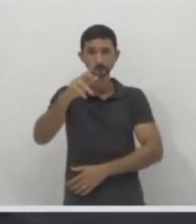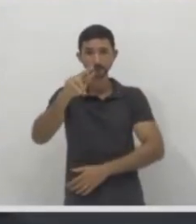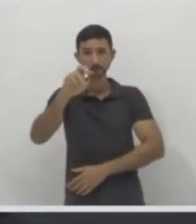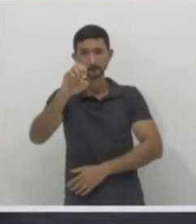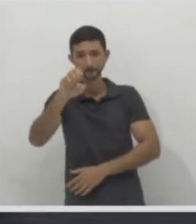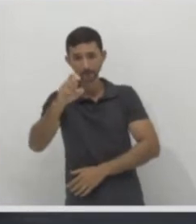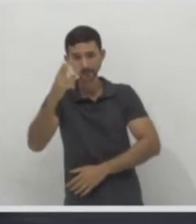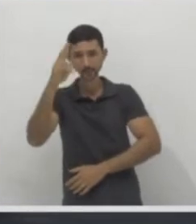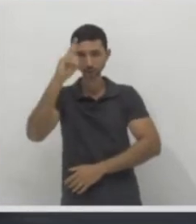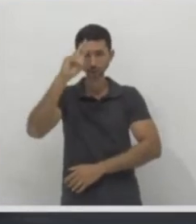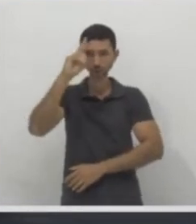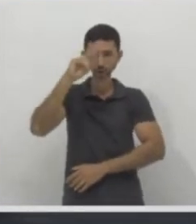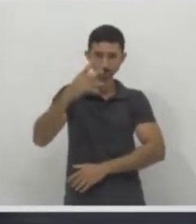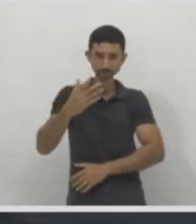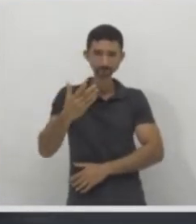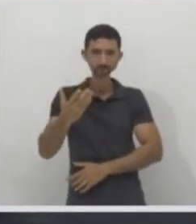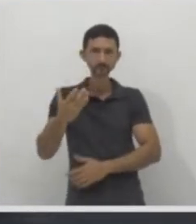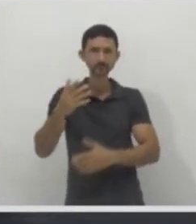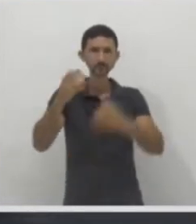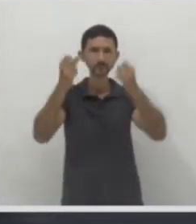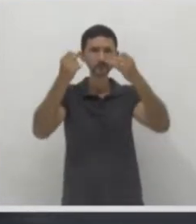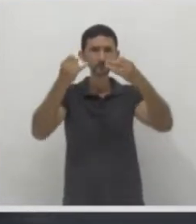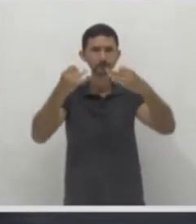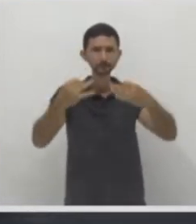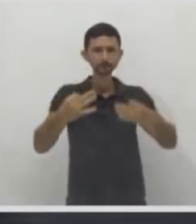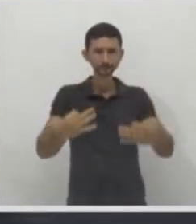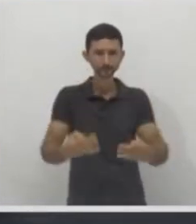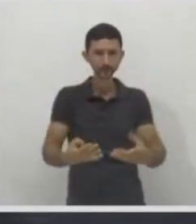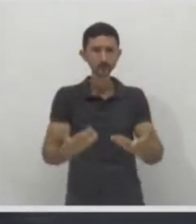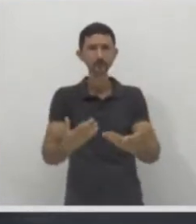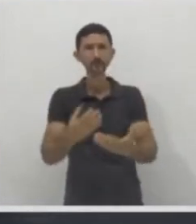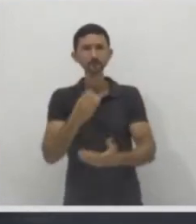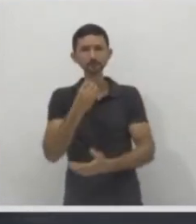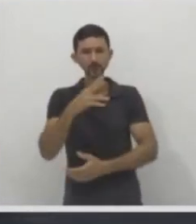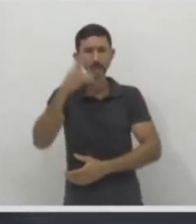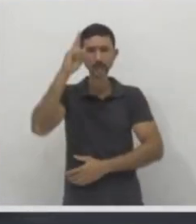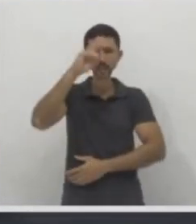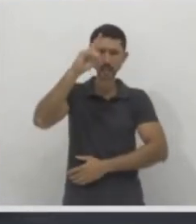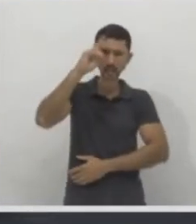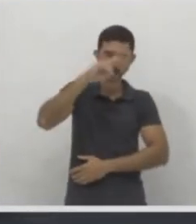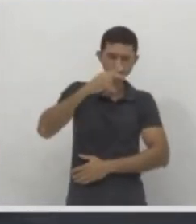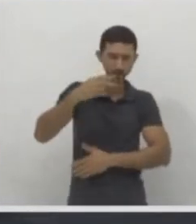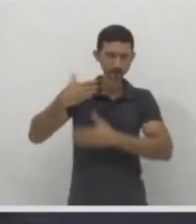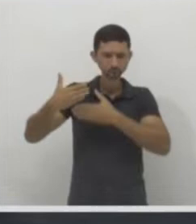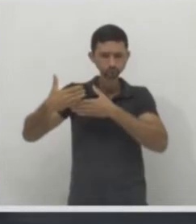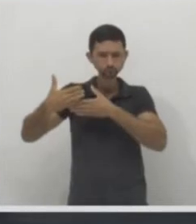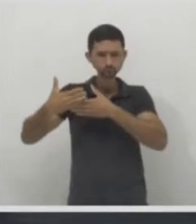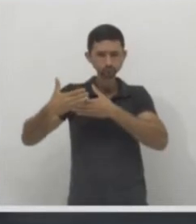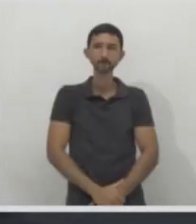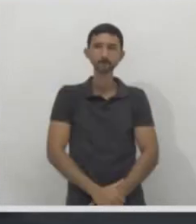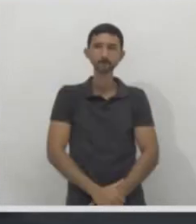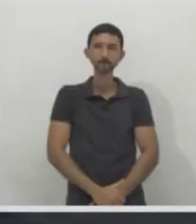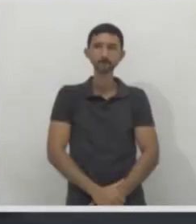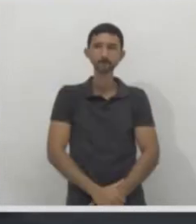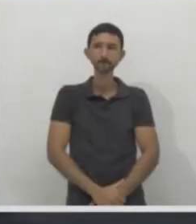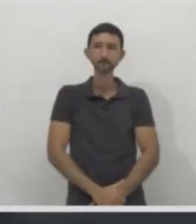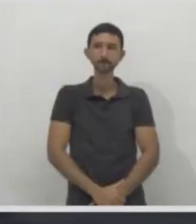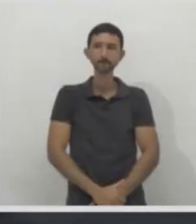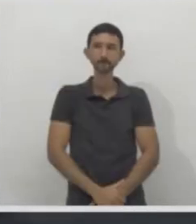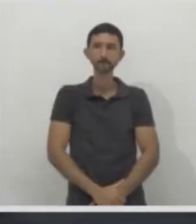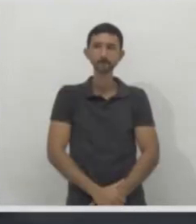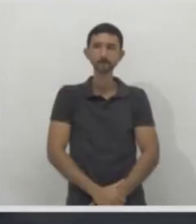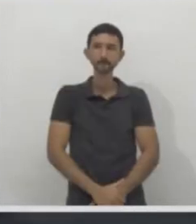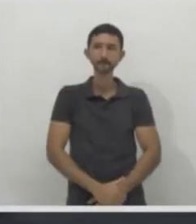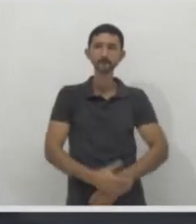Mas, para falarmos da pré-história, é bom relembrarmos os períodos históricos. Até mesmo